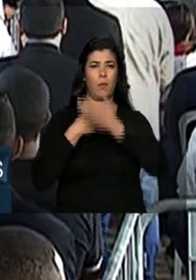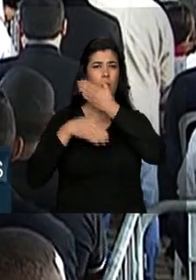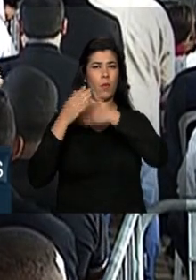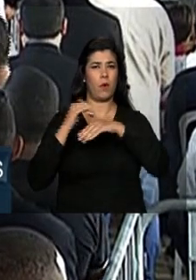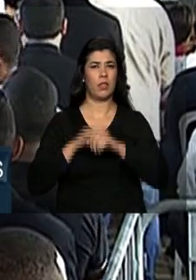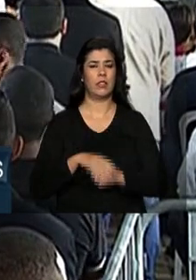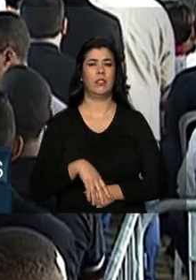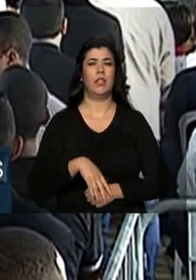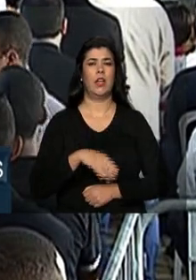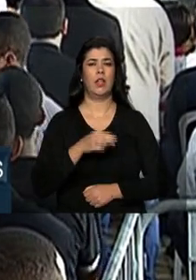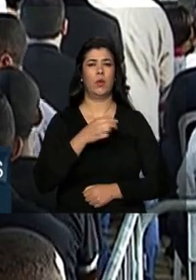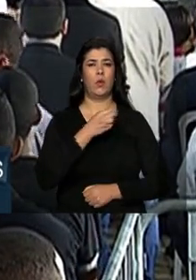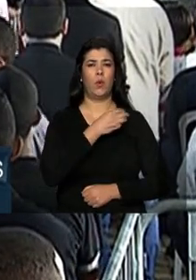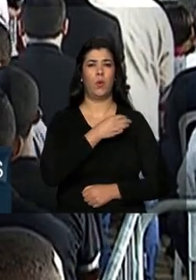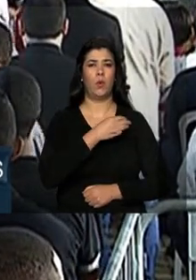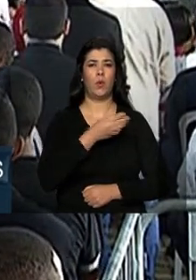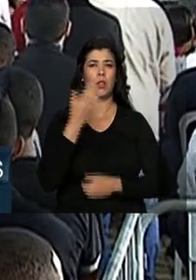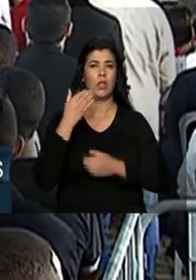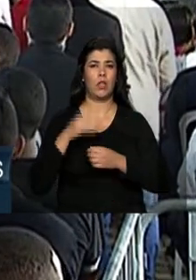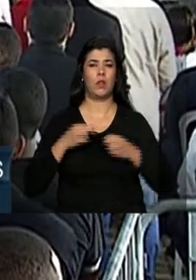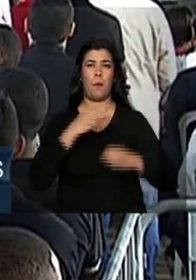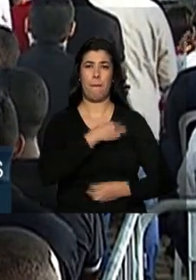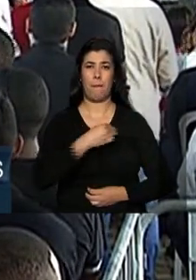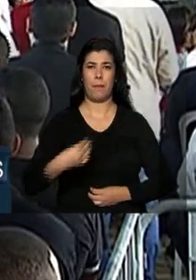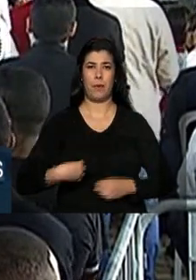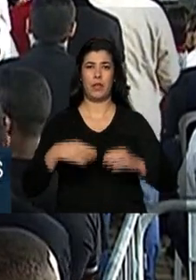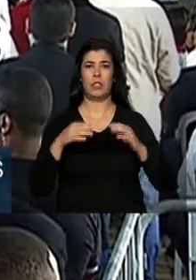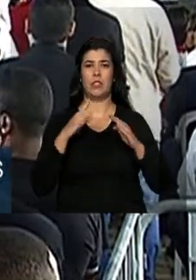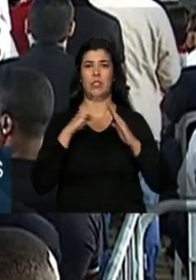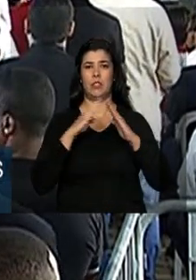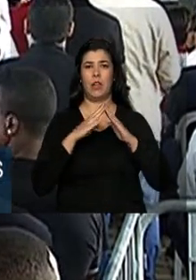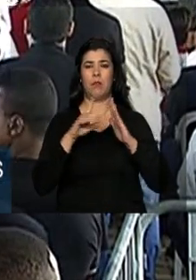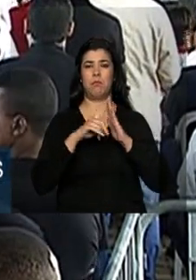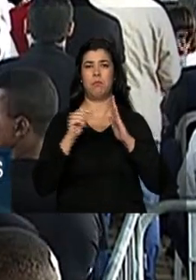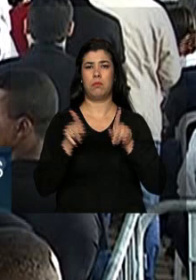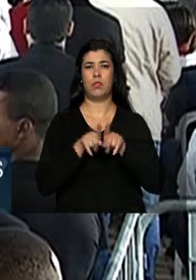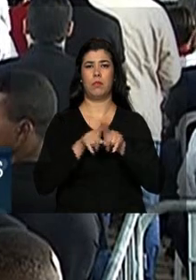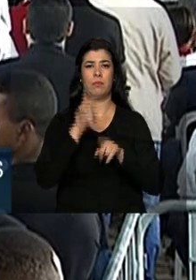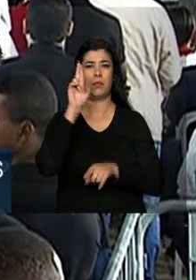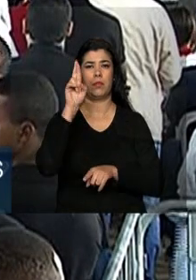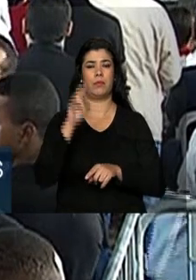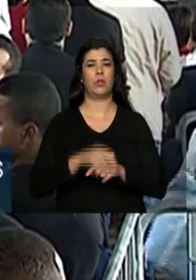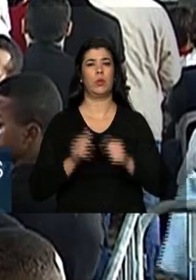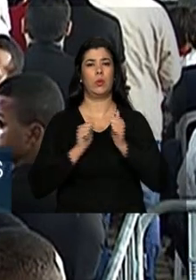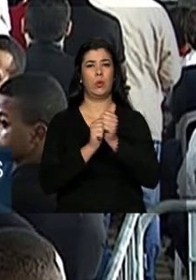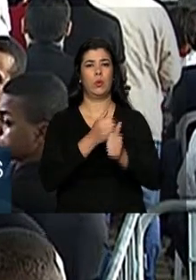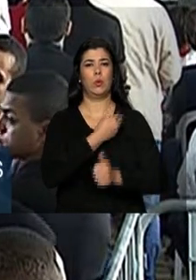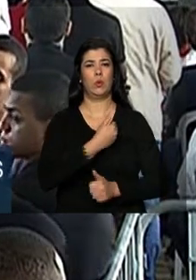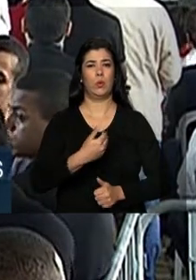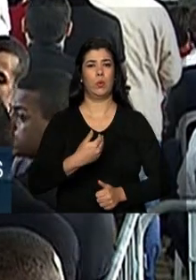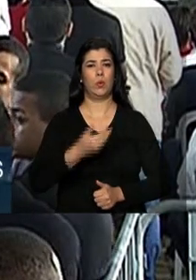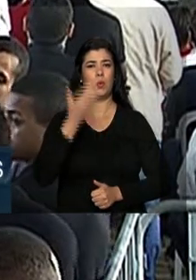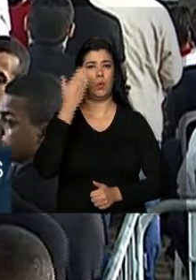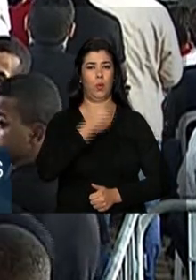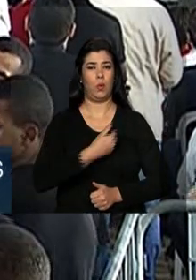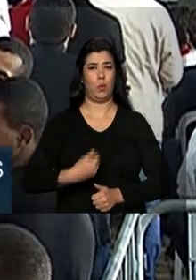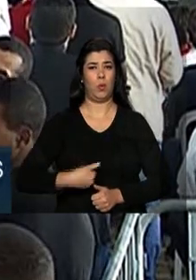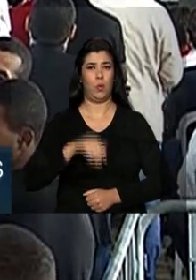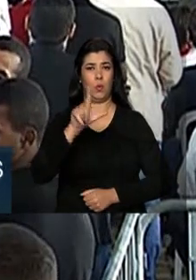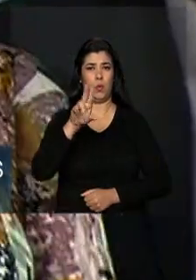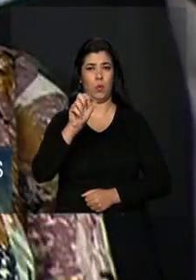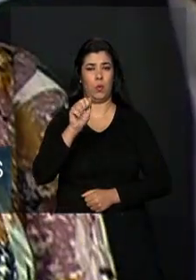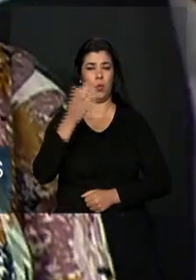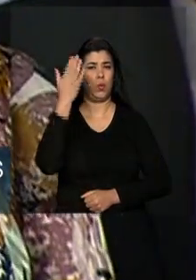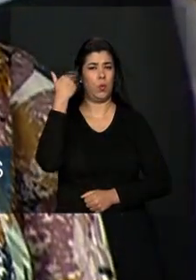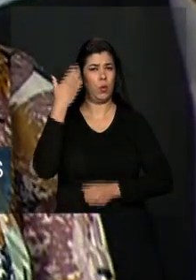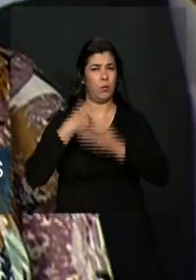do presidente Lula, me lembro, reuniu os prefeitos de capital para construir ali a proposta do Minha Casa Minha Vida. E